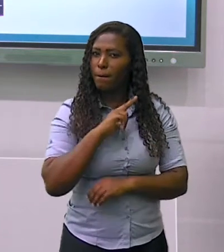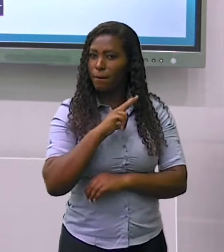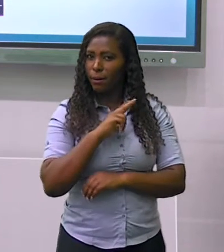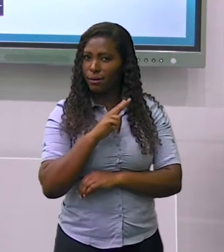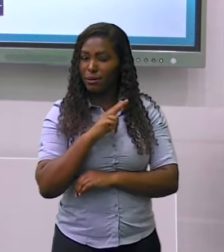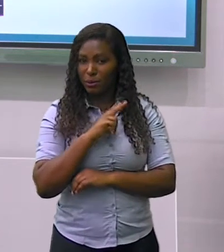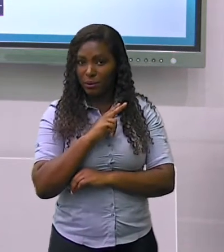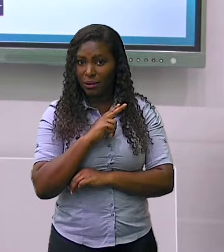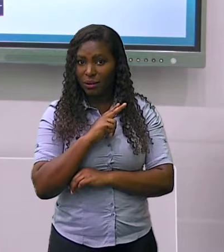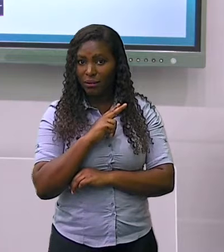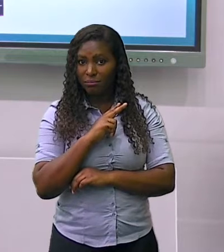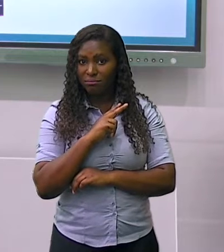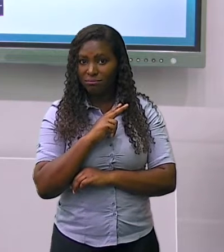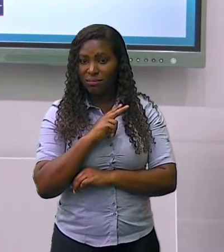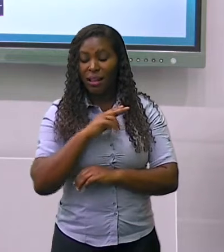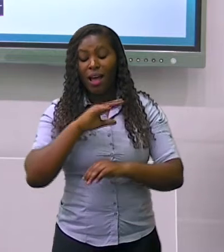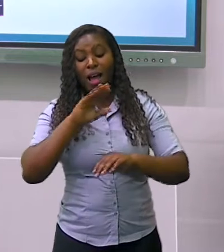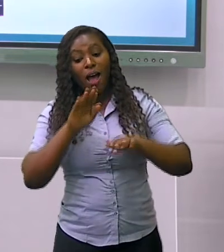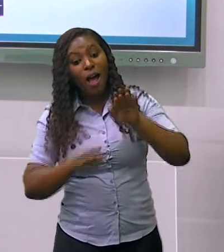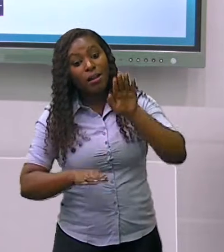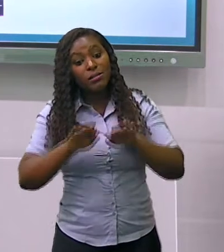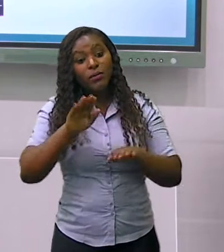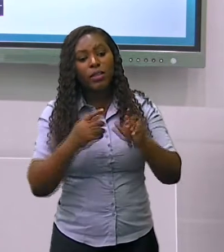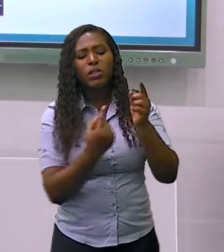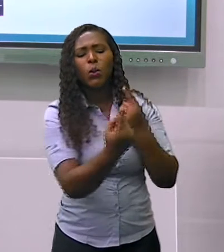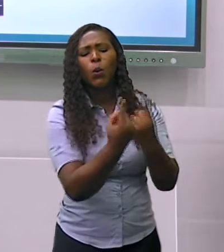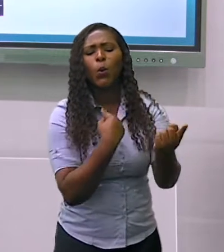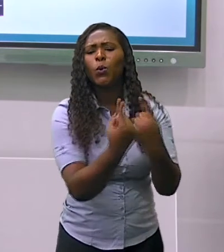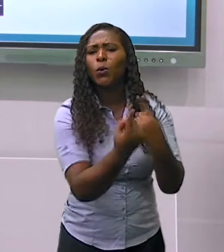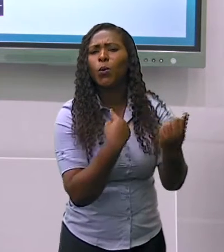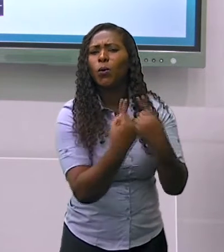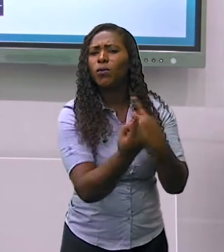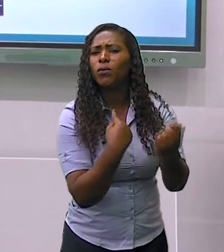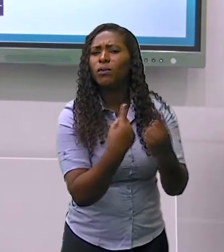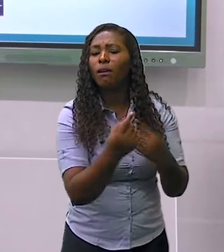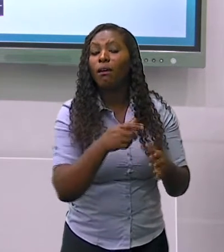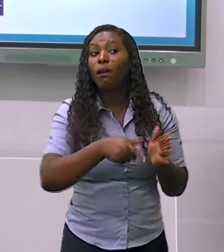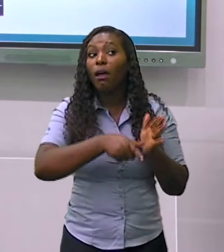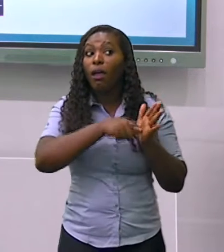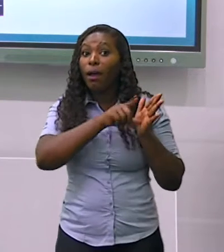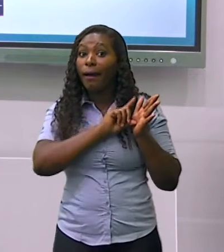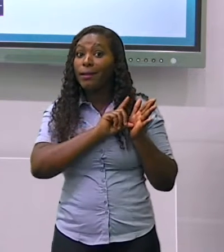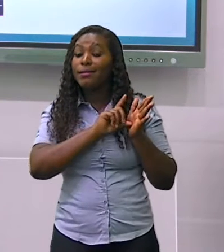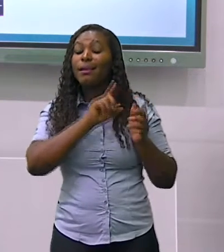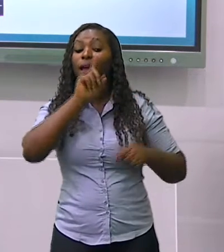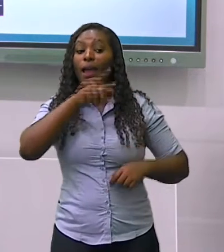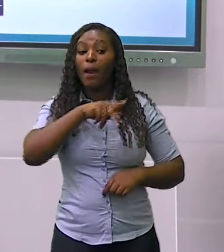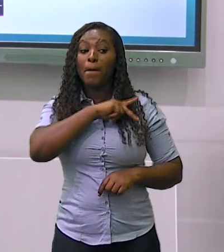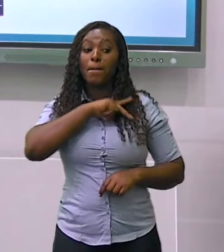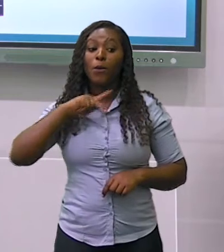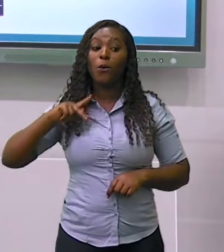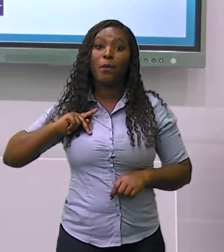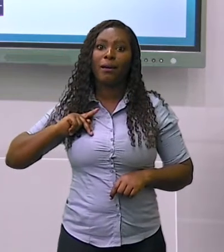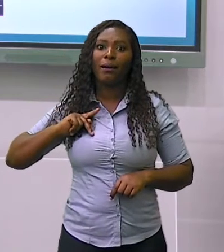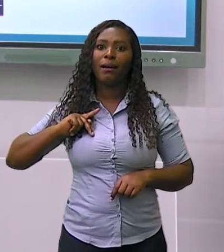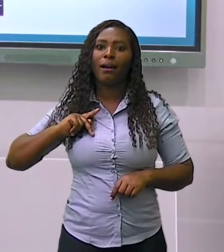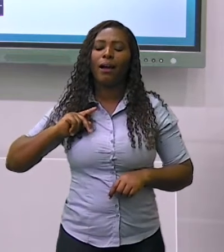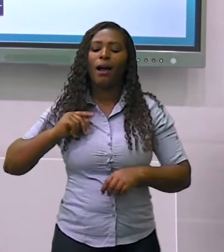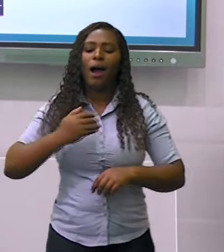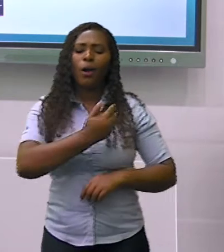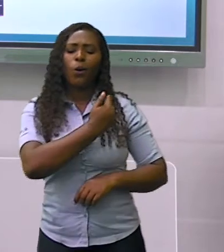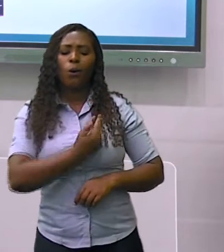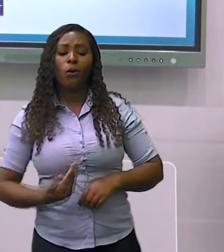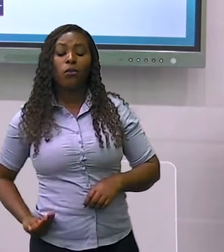eram públicas foram privatizadas. Ou seja, elas foram